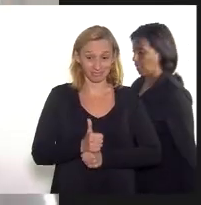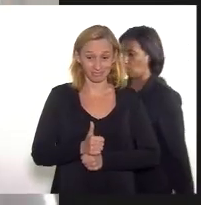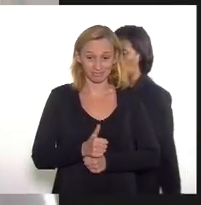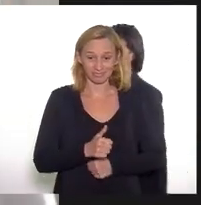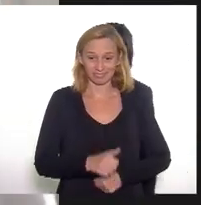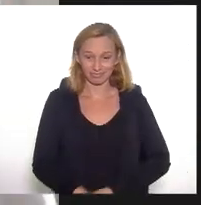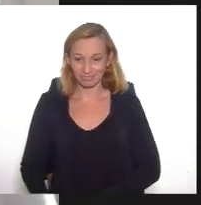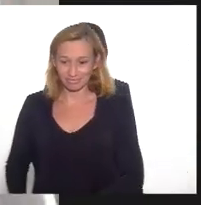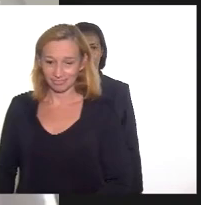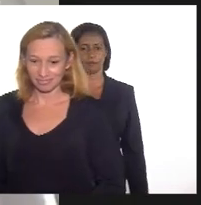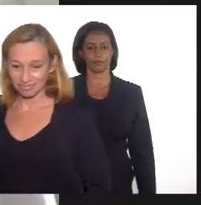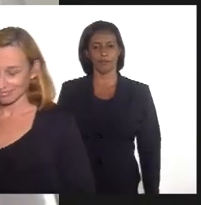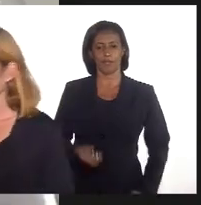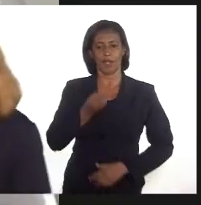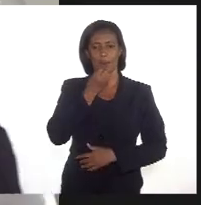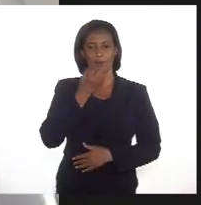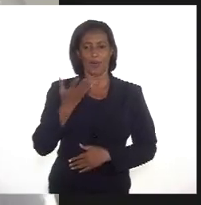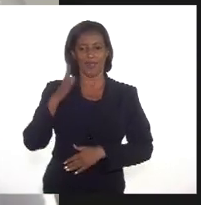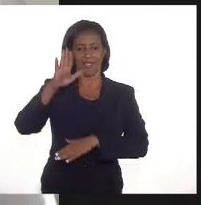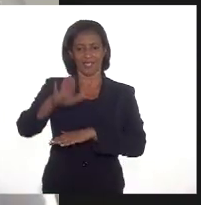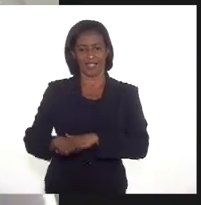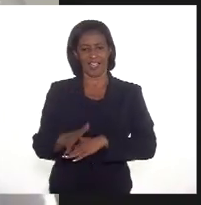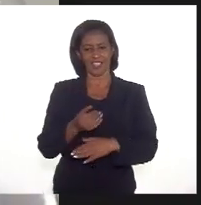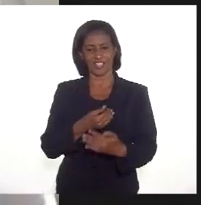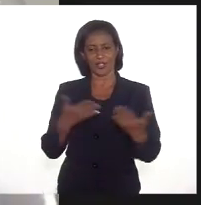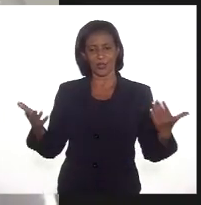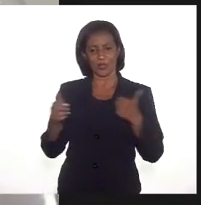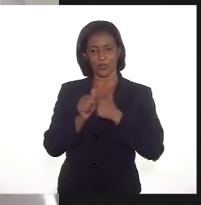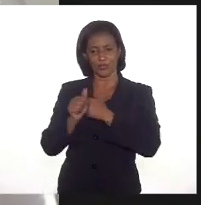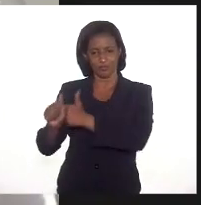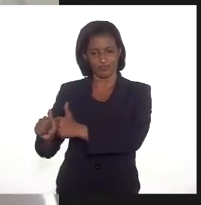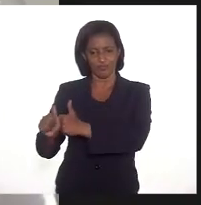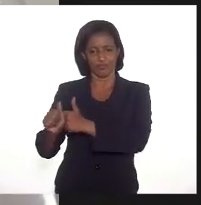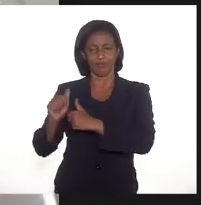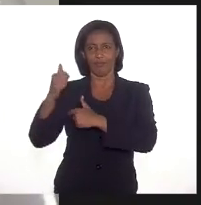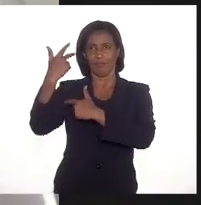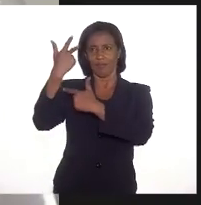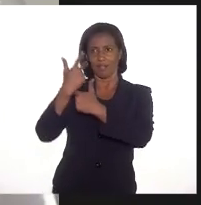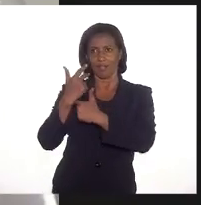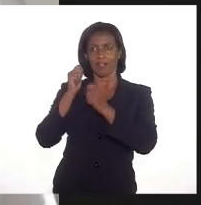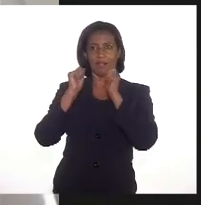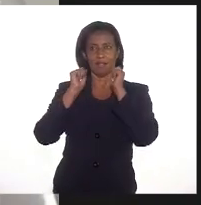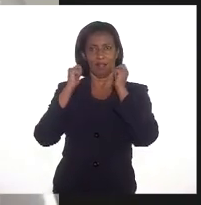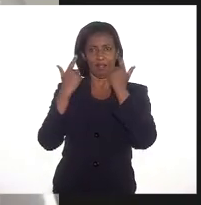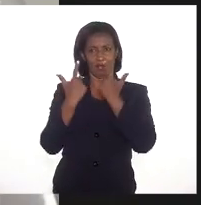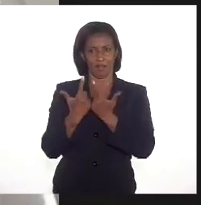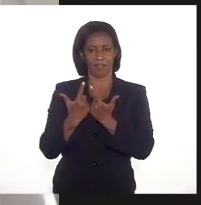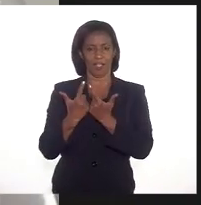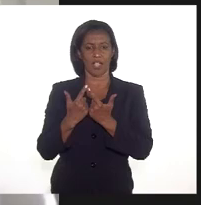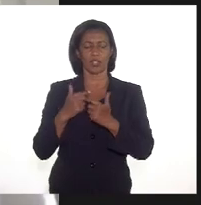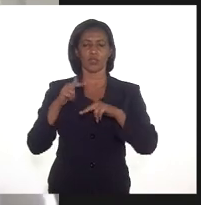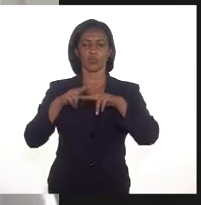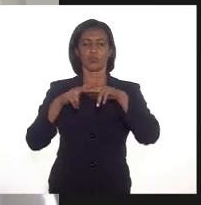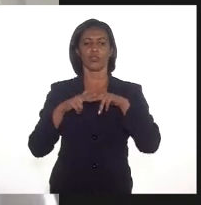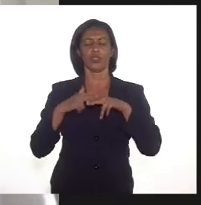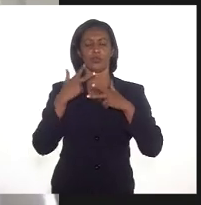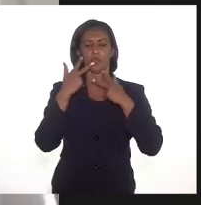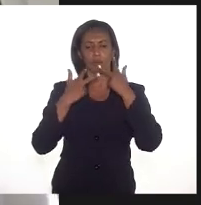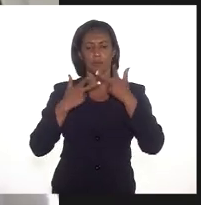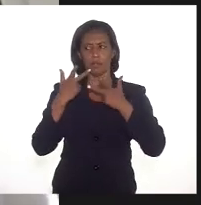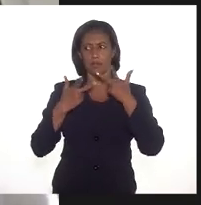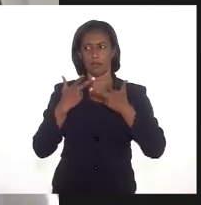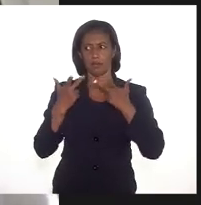tarde a todos e a todas que ainda nos acompanham pela TV Alerge. O motivo da minha fala de hoje